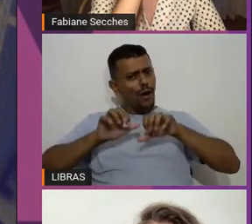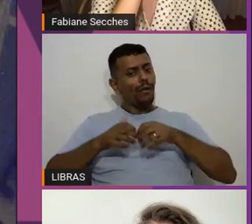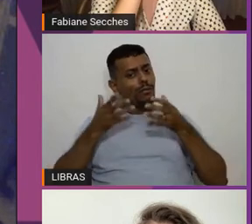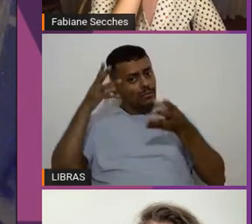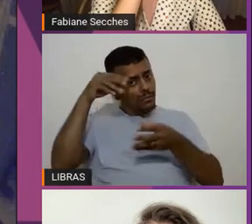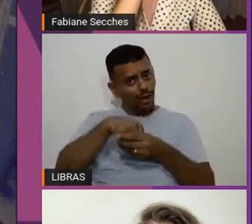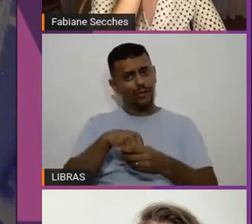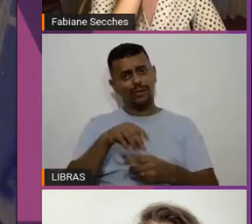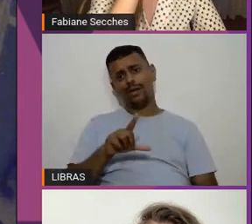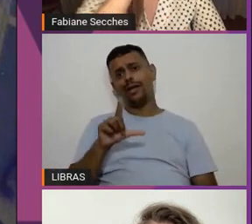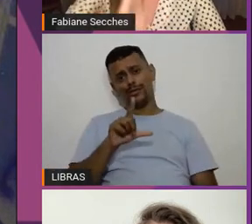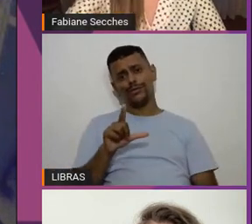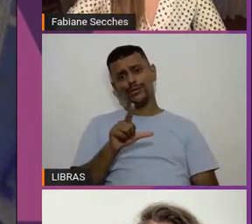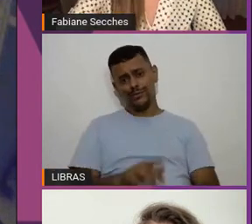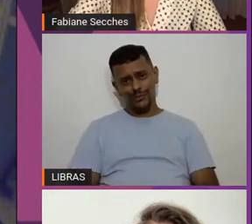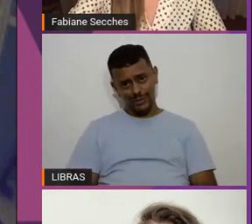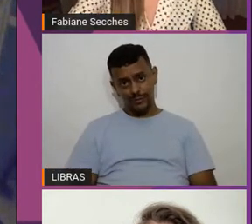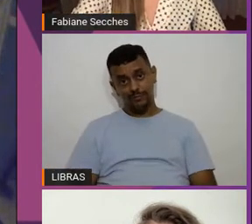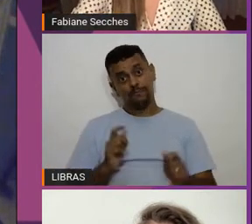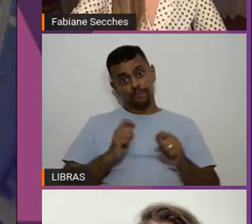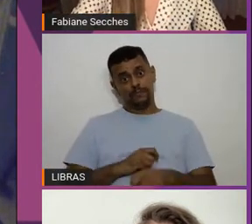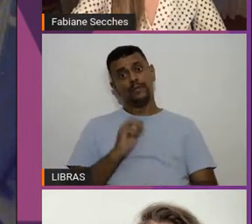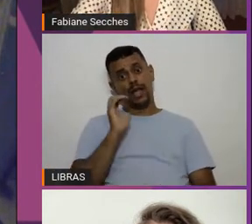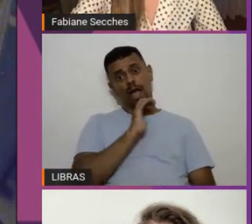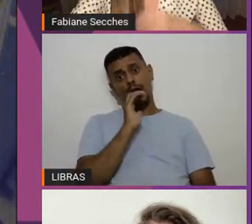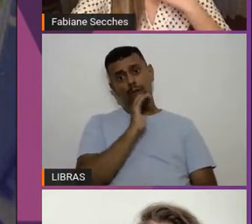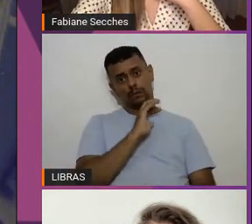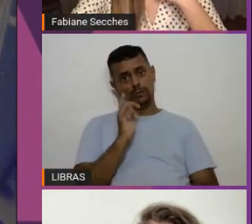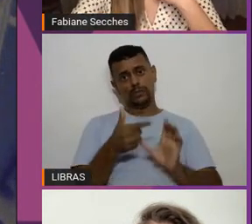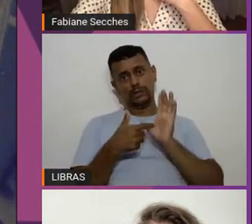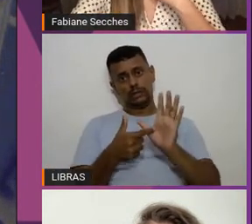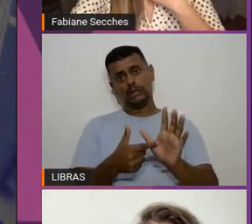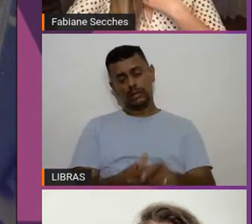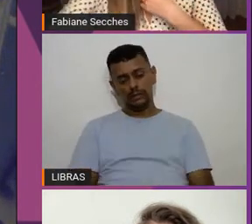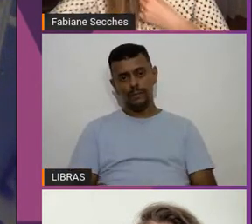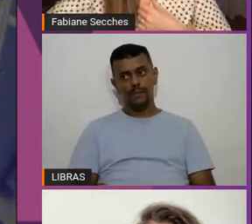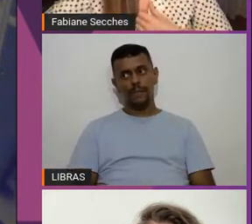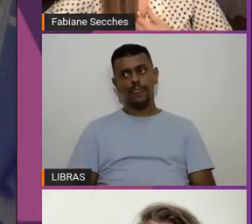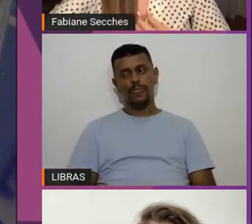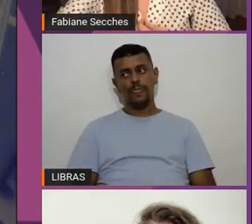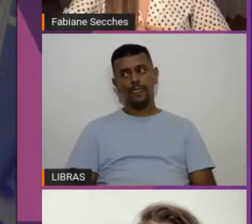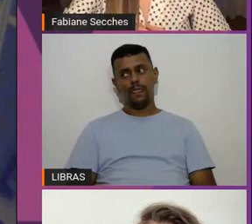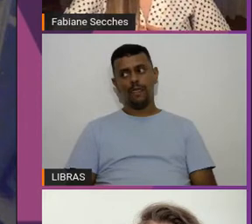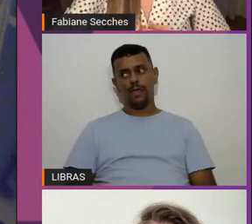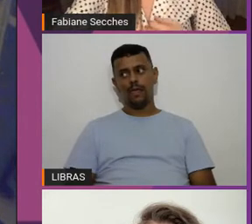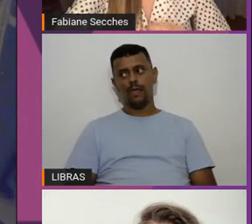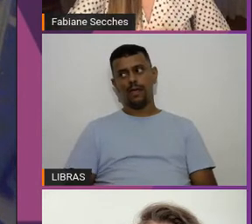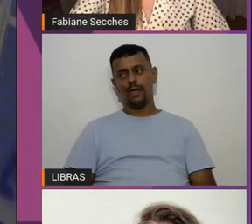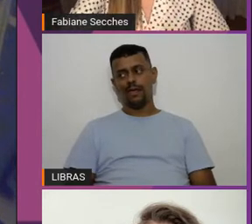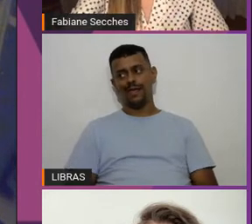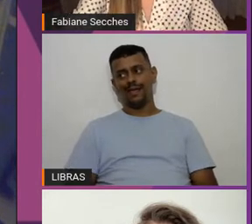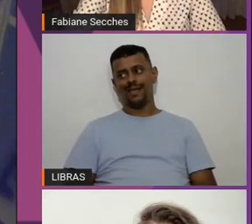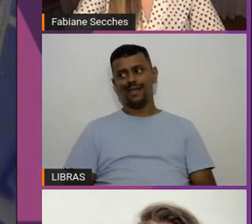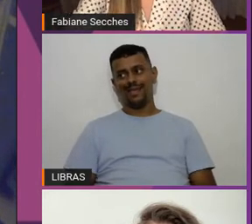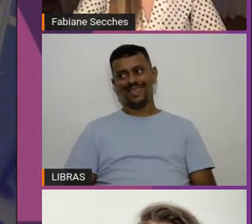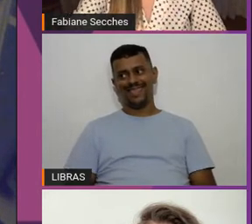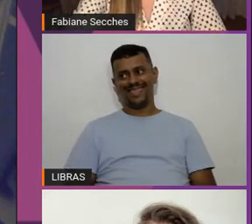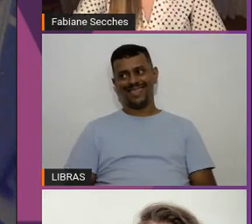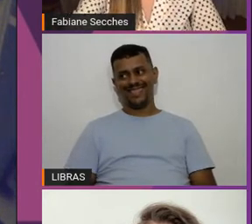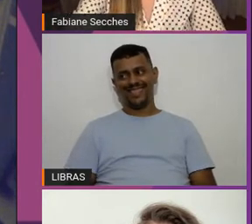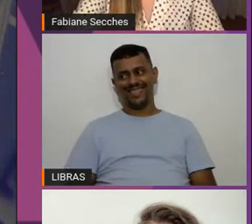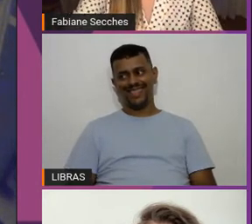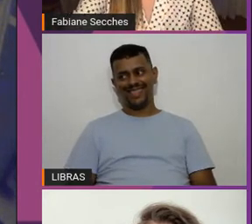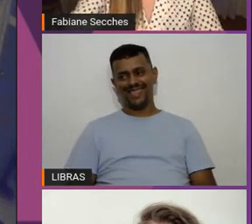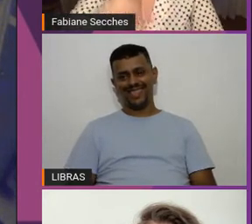o tempo tá passando né Eu sempre fui meu cupido é rápida não a gente tem quem